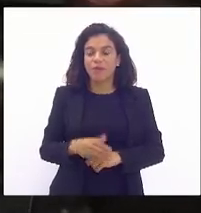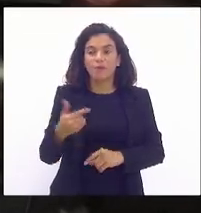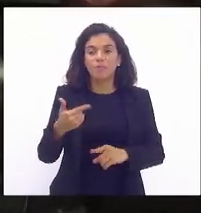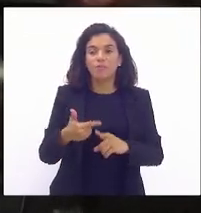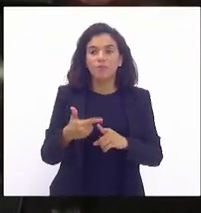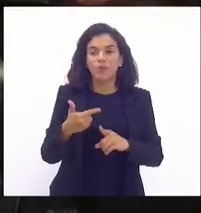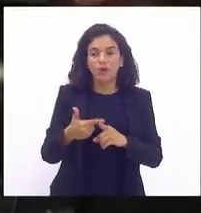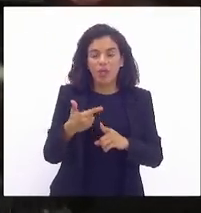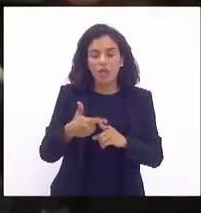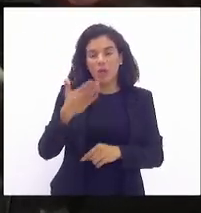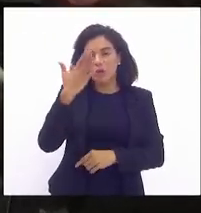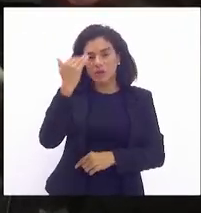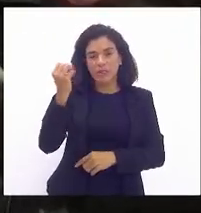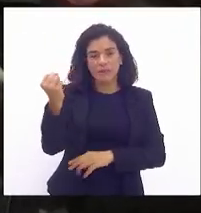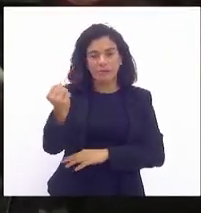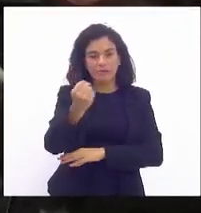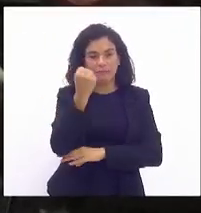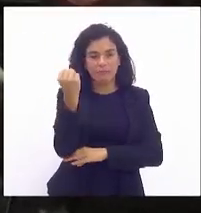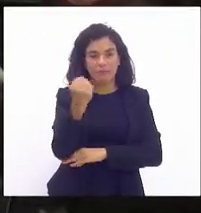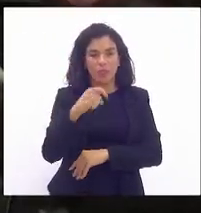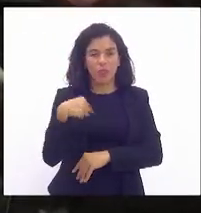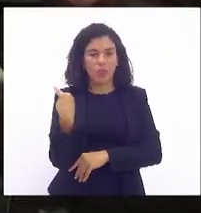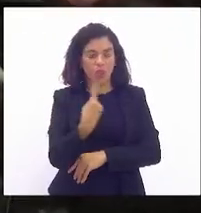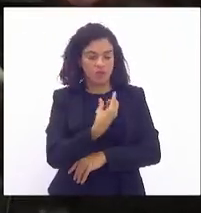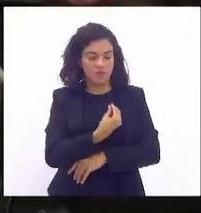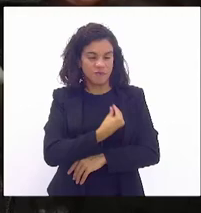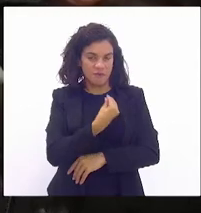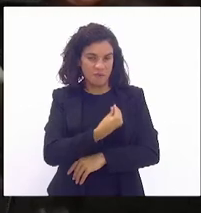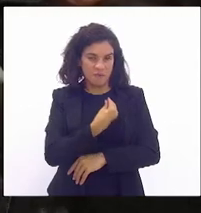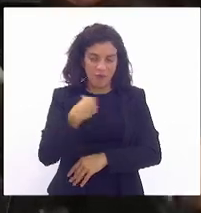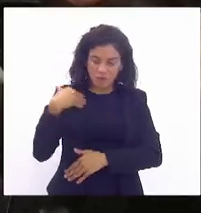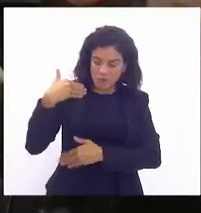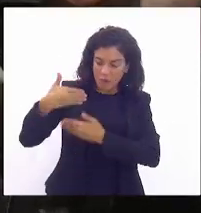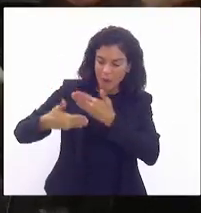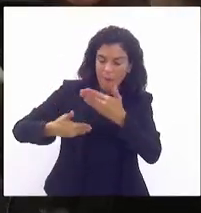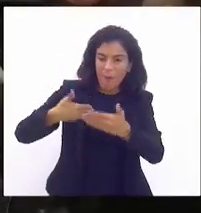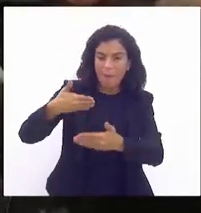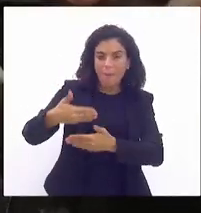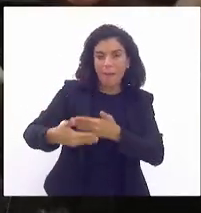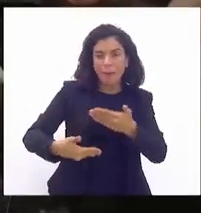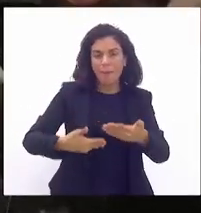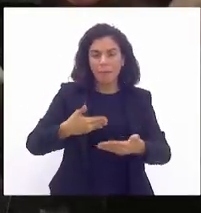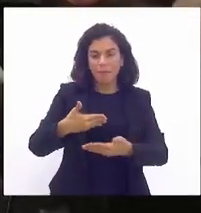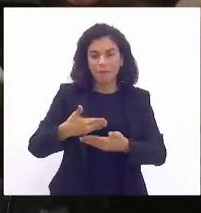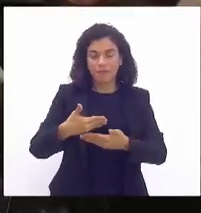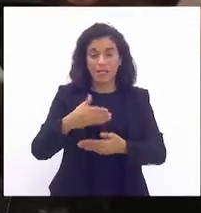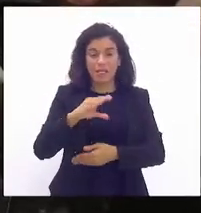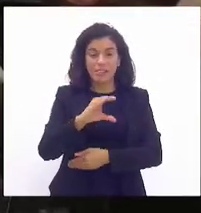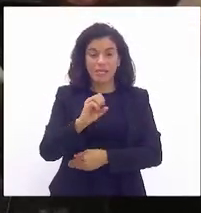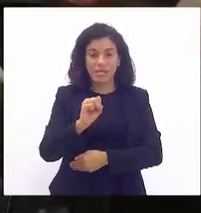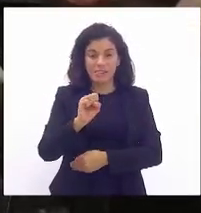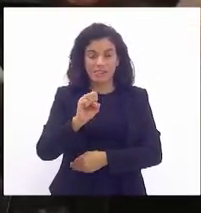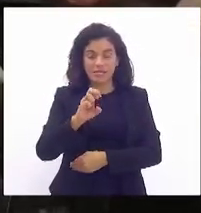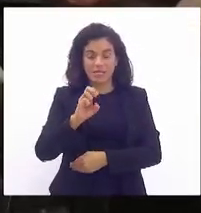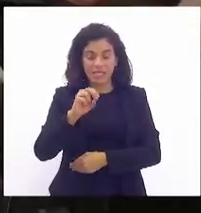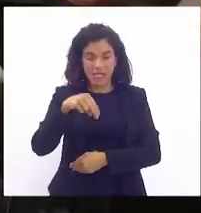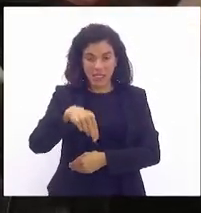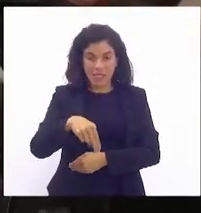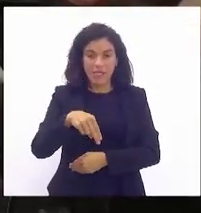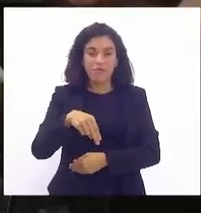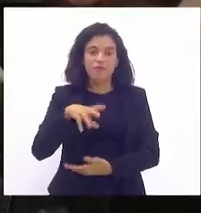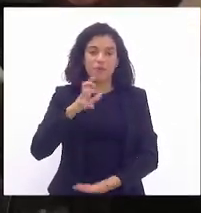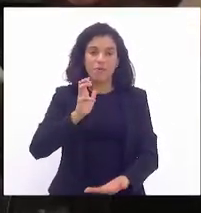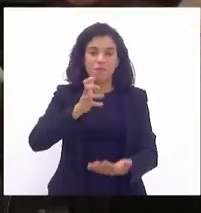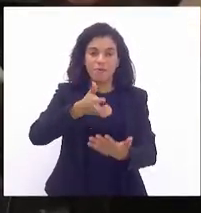da gravidade que estamos passando nesses últimos tempos. A CSN foi privatizada em